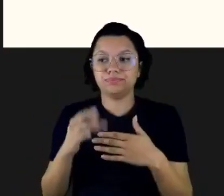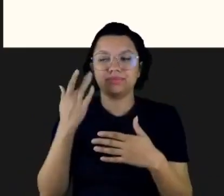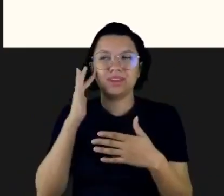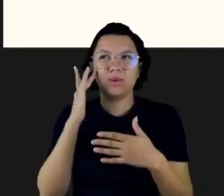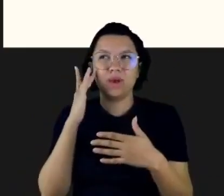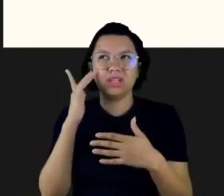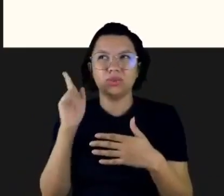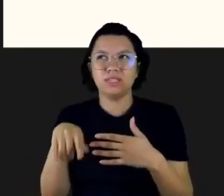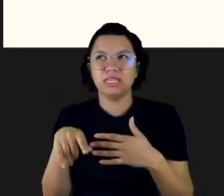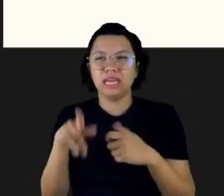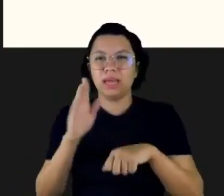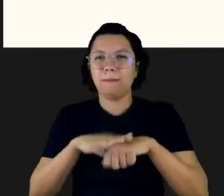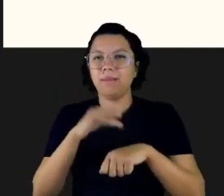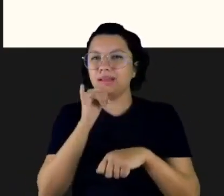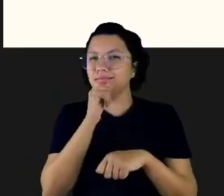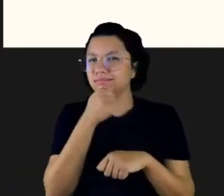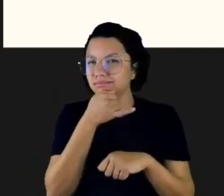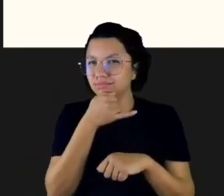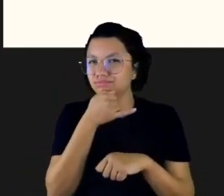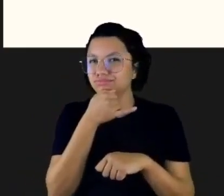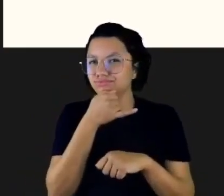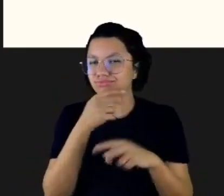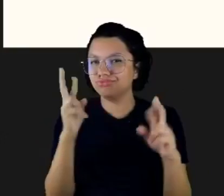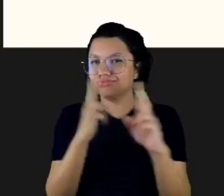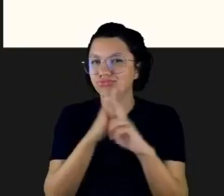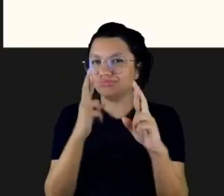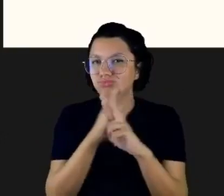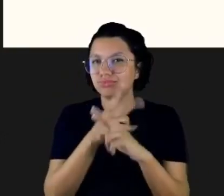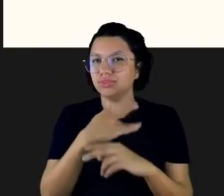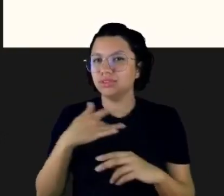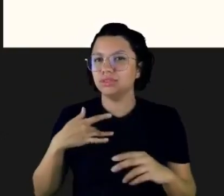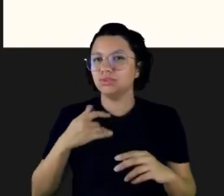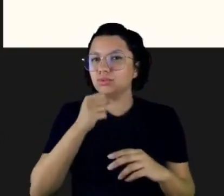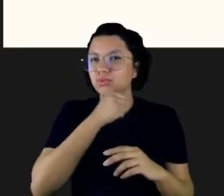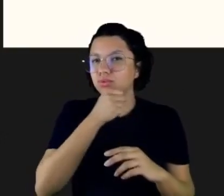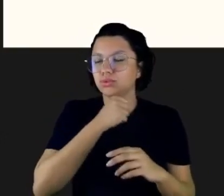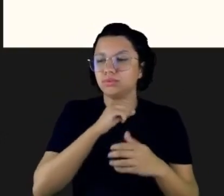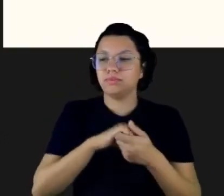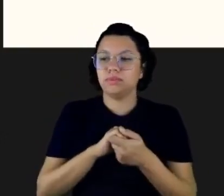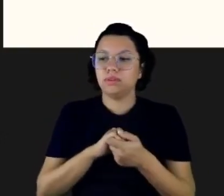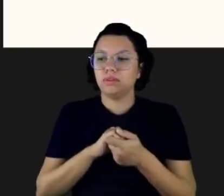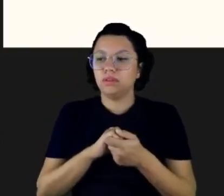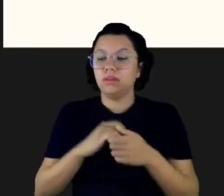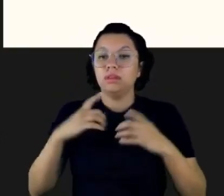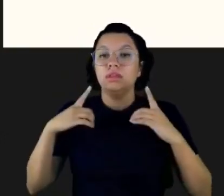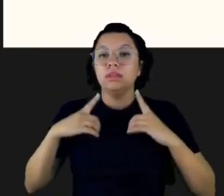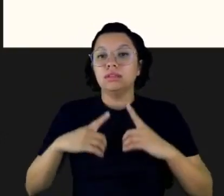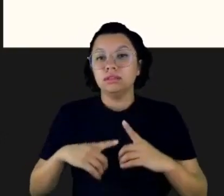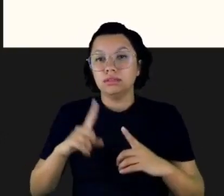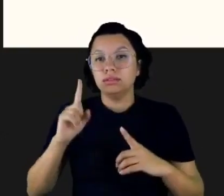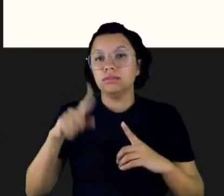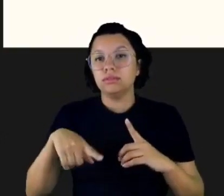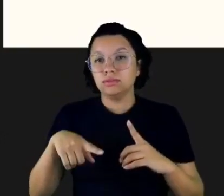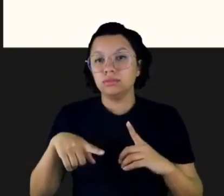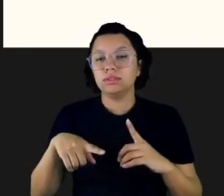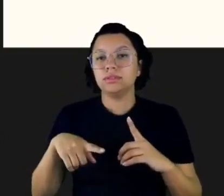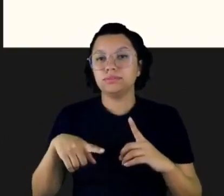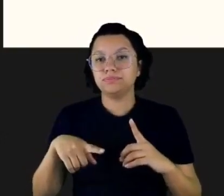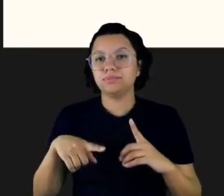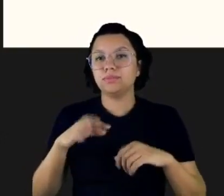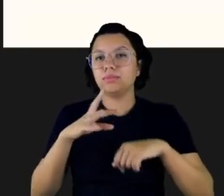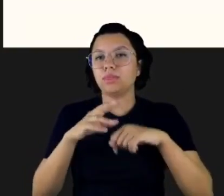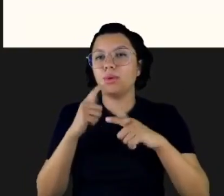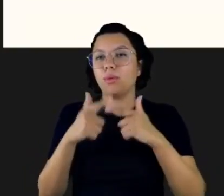mais tristes em se tratando de saúde do idoso. A depressão é o distúrbio psiquiátrico mais comum